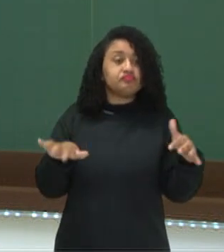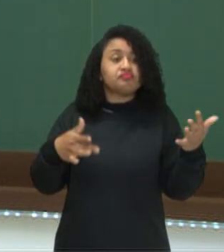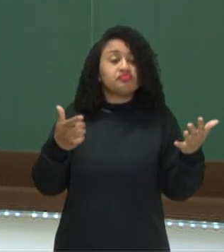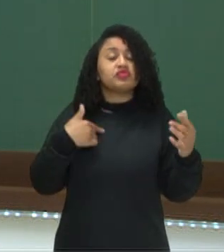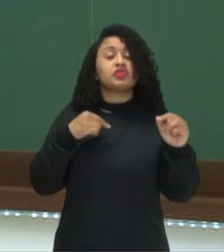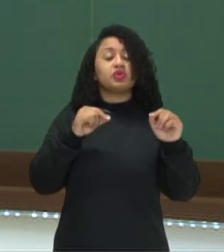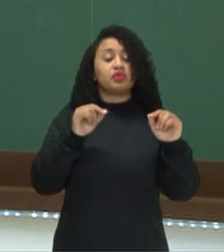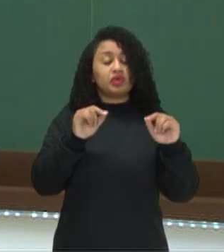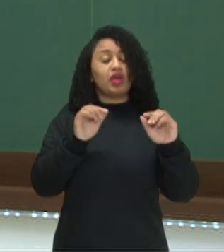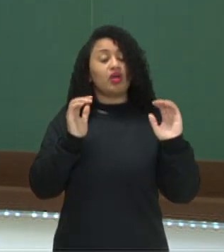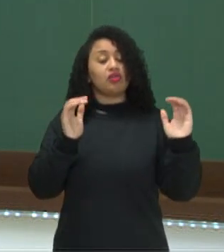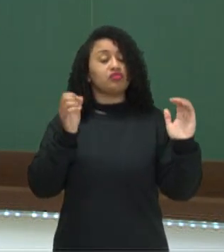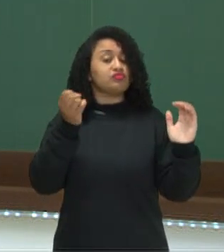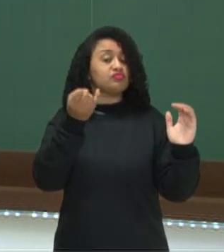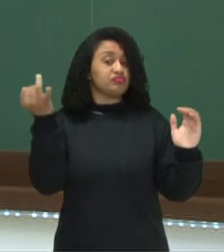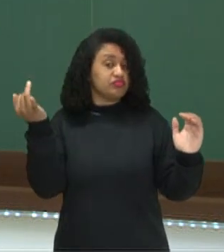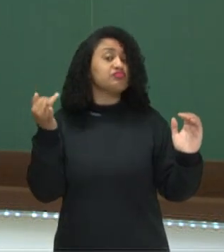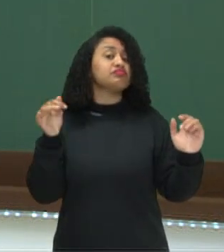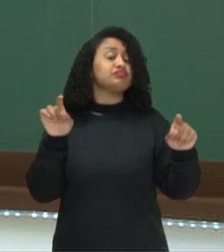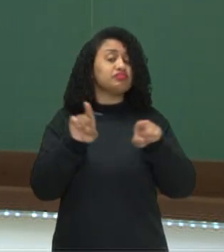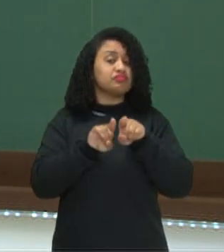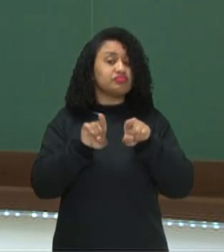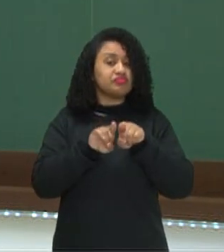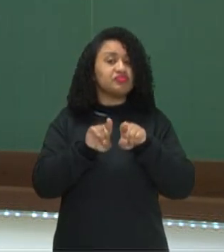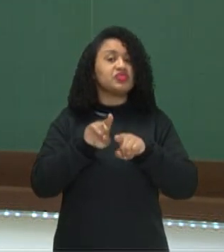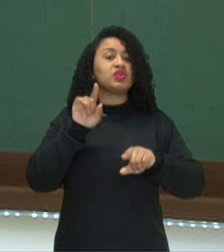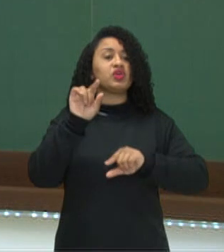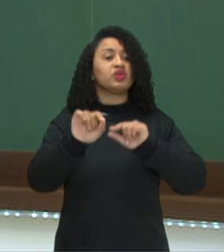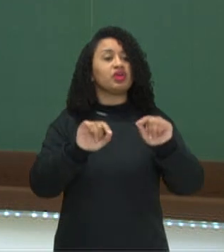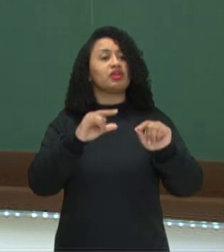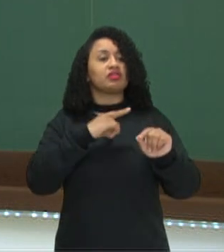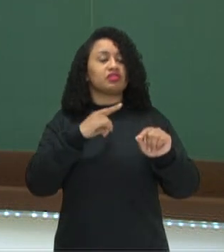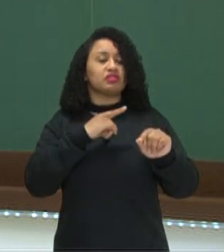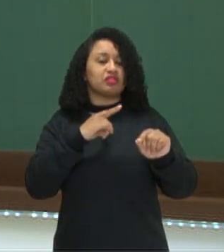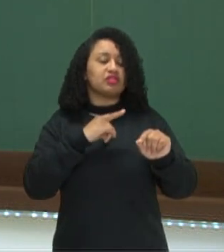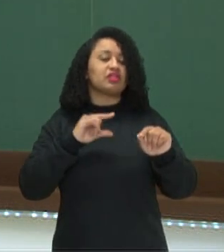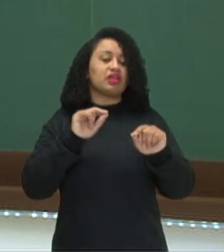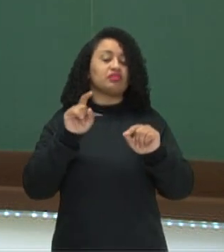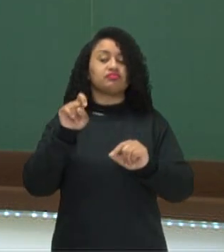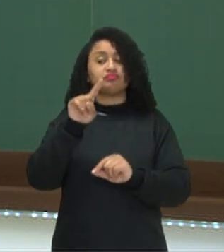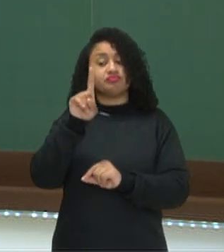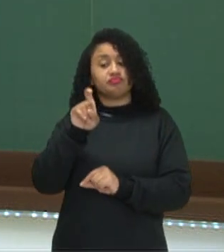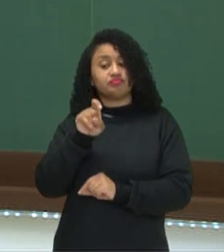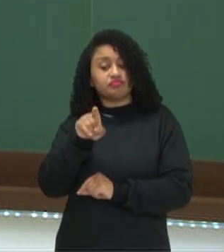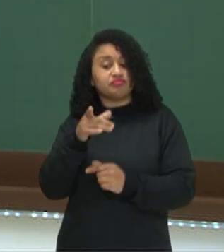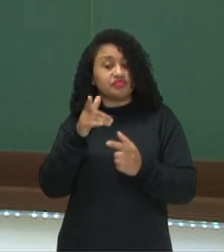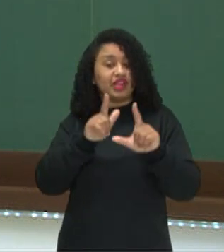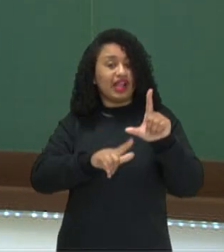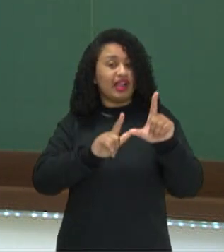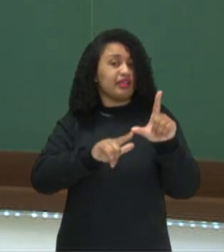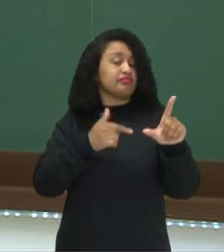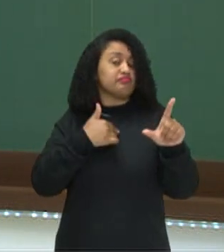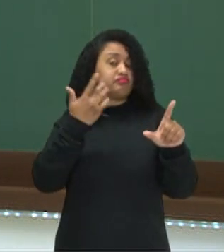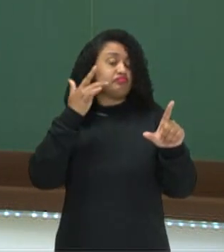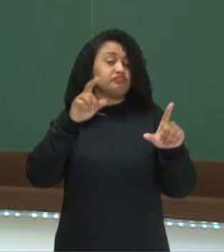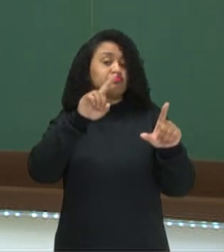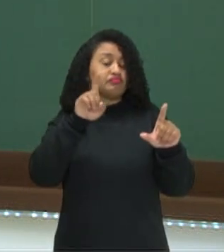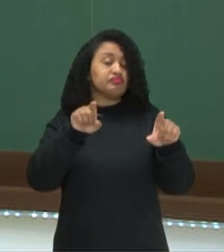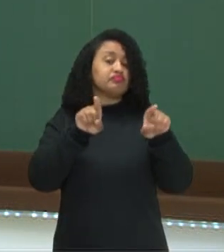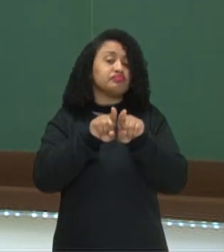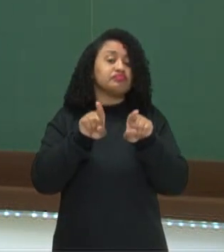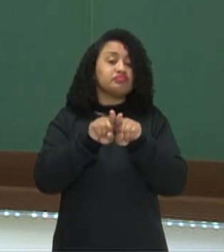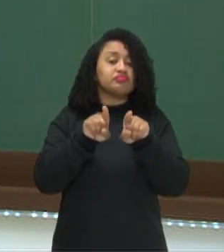não vai fugir muito disso. Na função exponencial, nós temos a incógnita no expoente, né? Então, isso nos